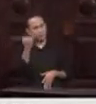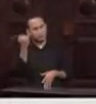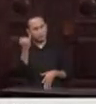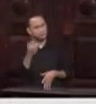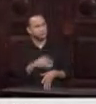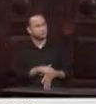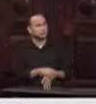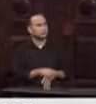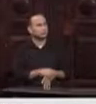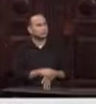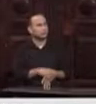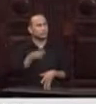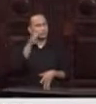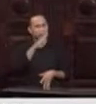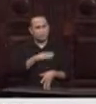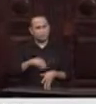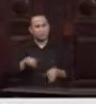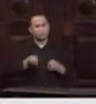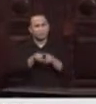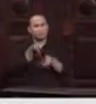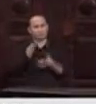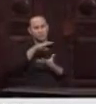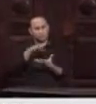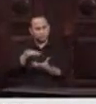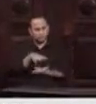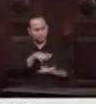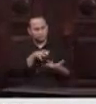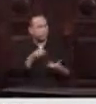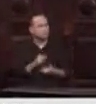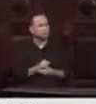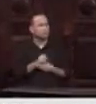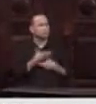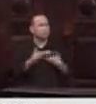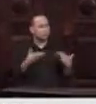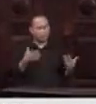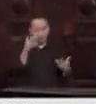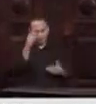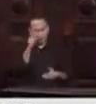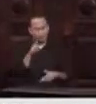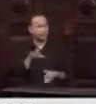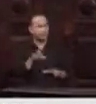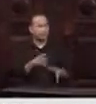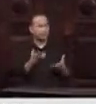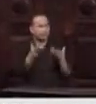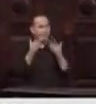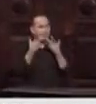saúde no Brasil e no mundo, inspirada na reforma Basaglia, enfim, sabemos disso. Mas